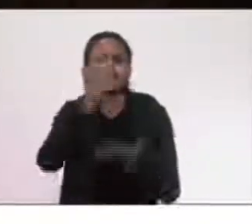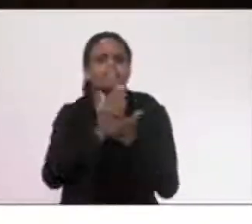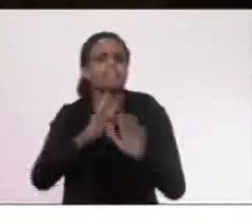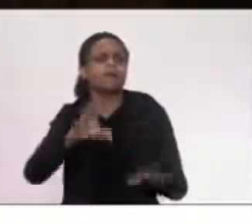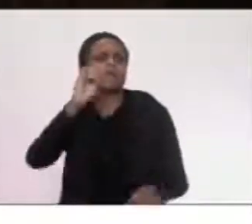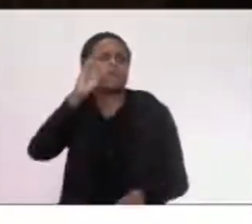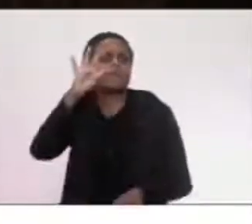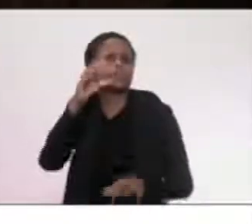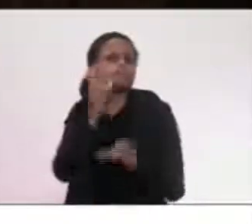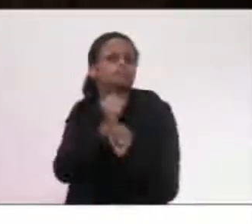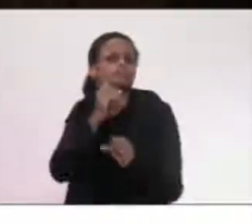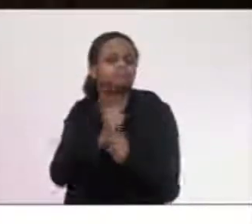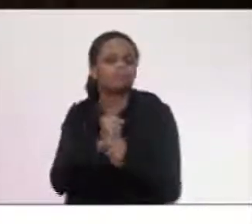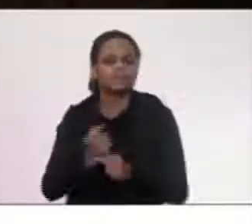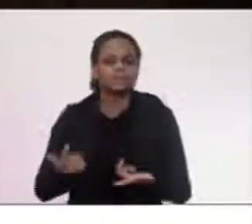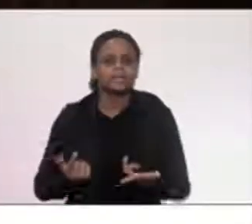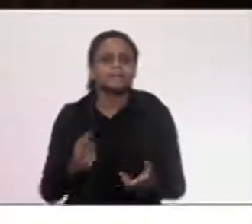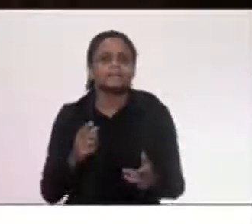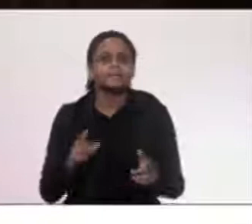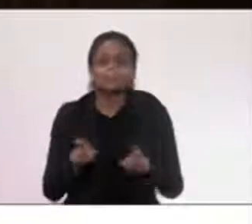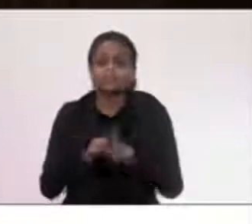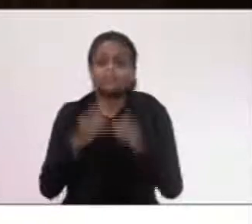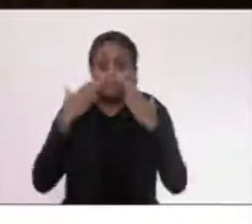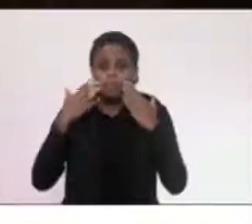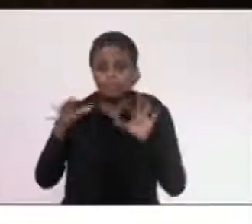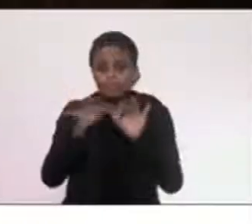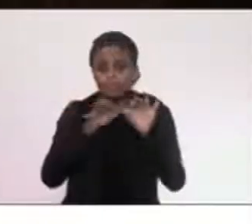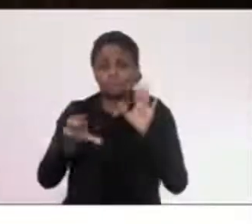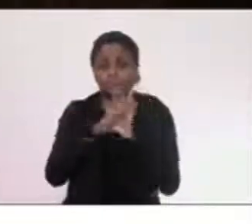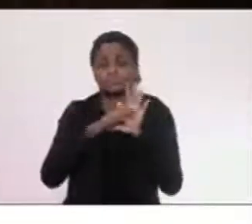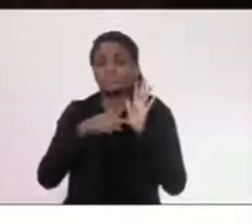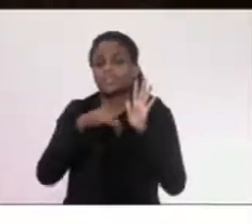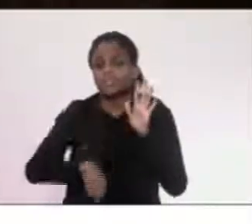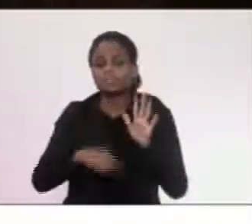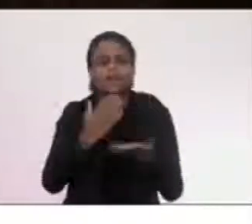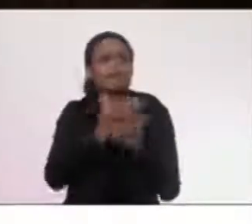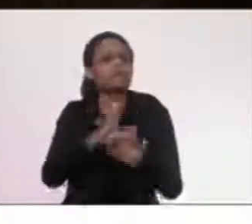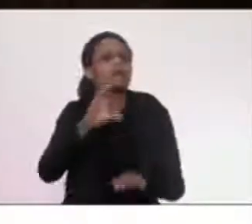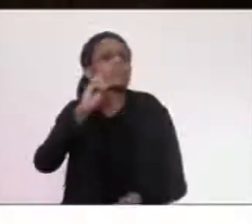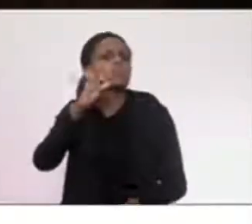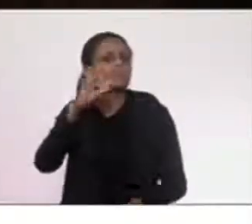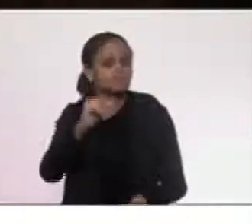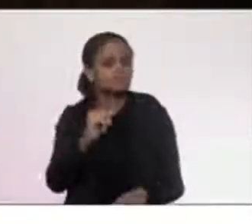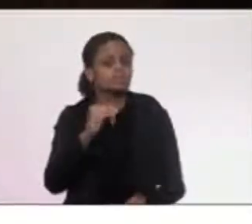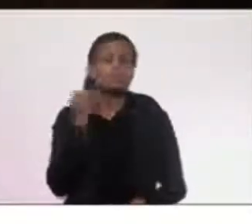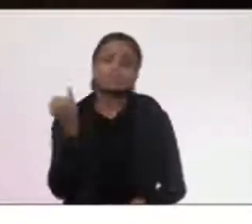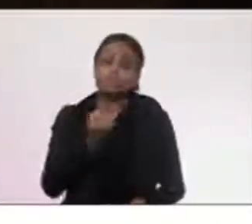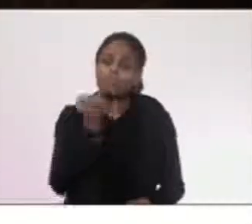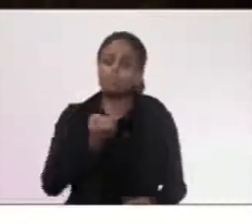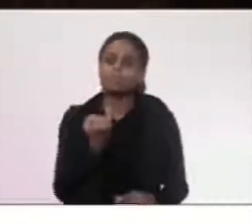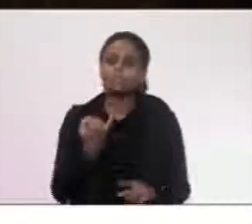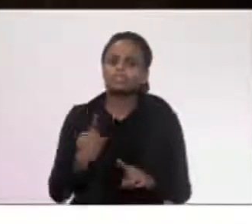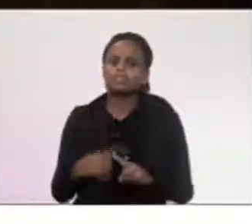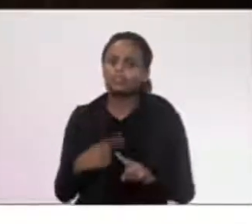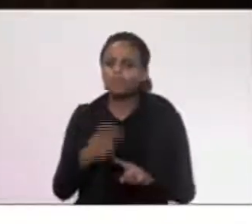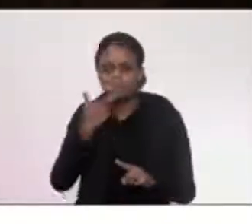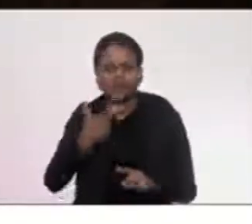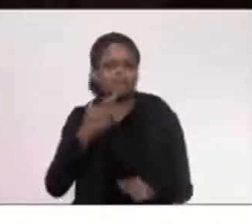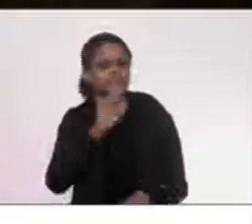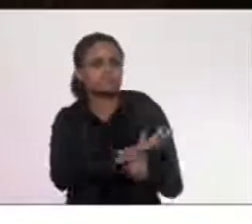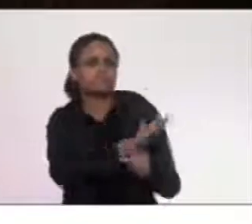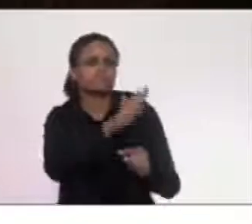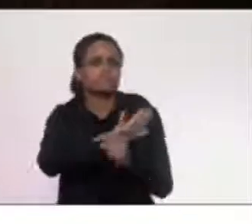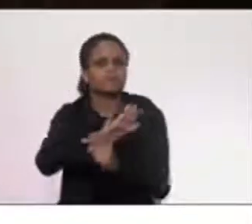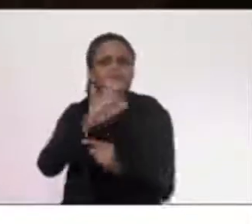cotas, Inclusive apresentou um projeto aqui para acabar com as cotas, e é importante porque diz tanto que defende